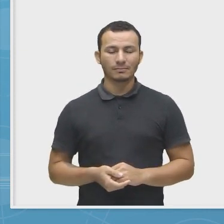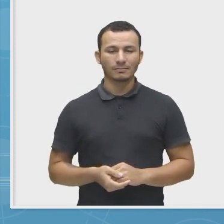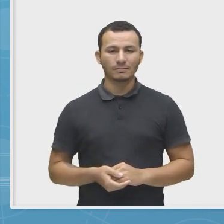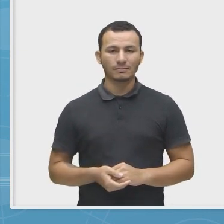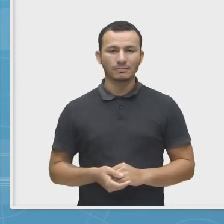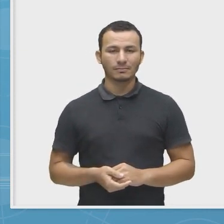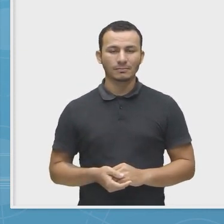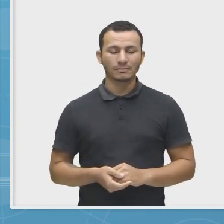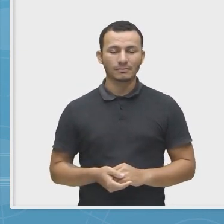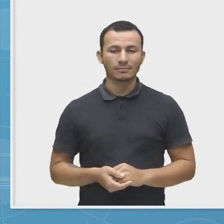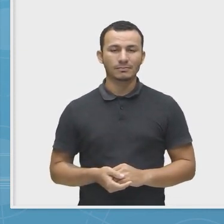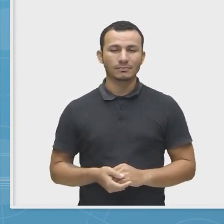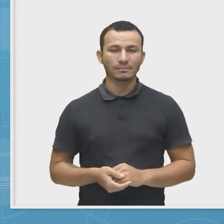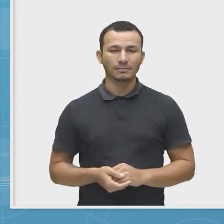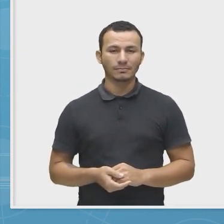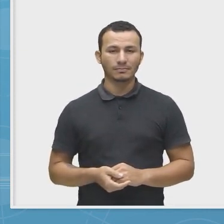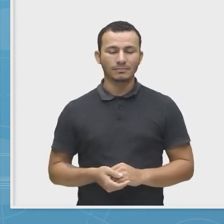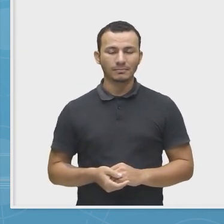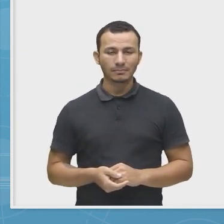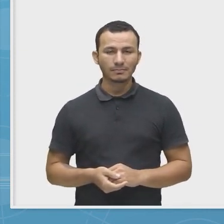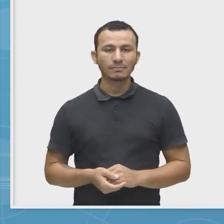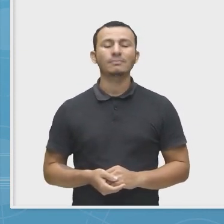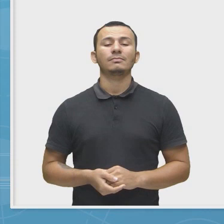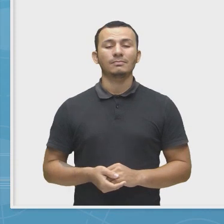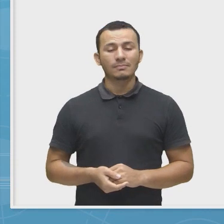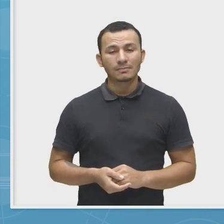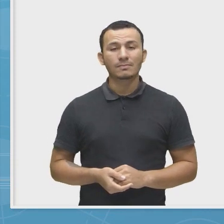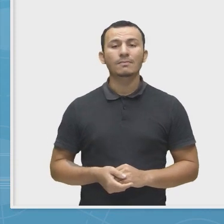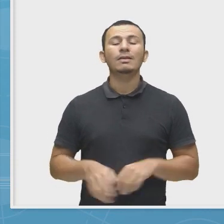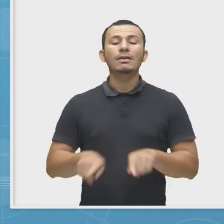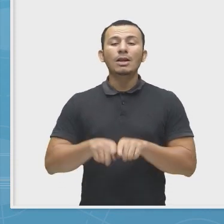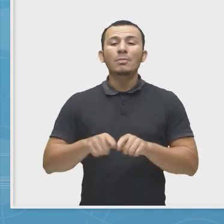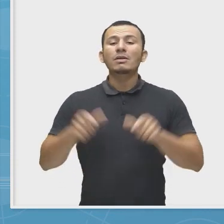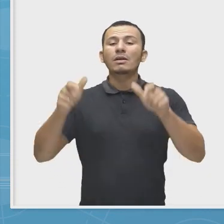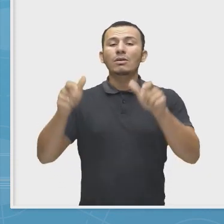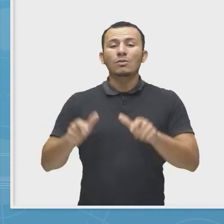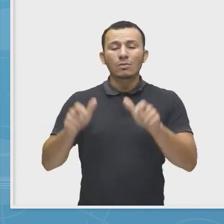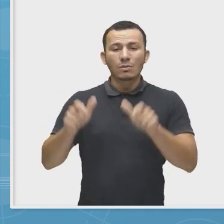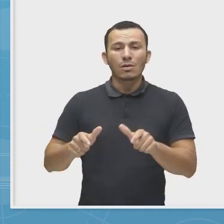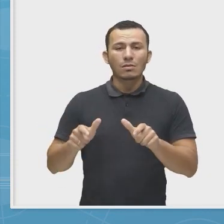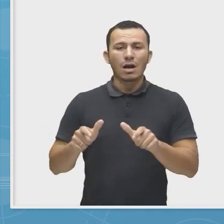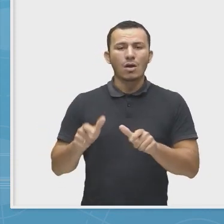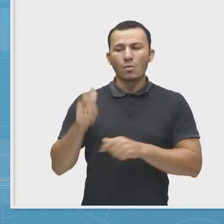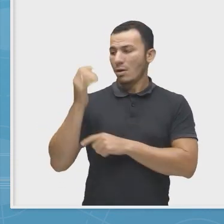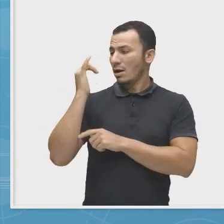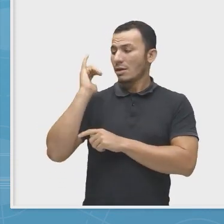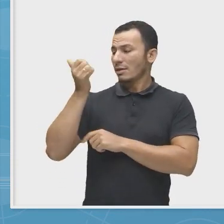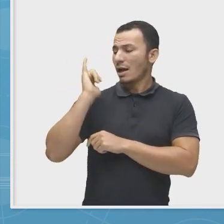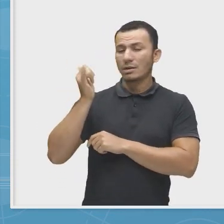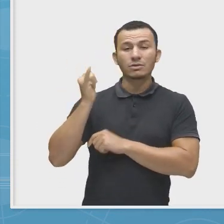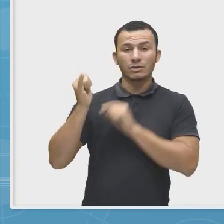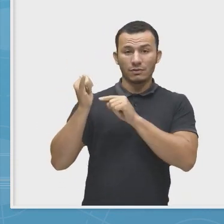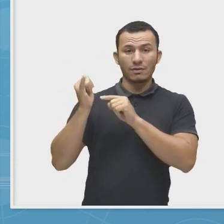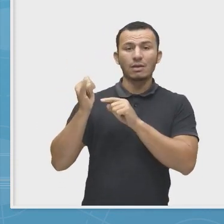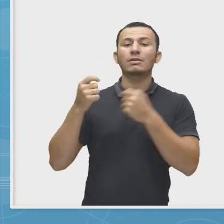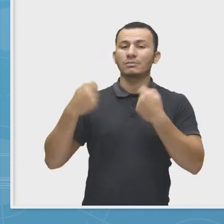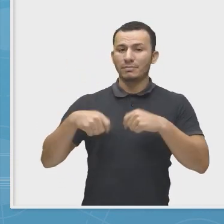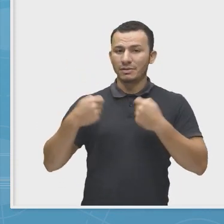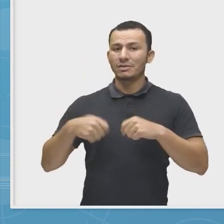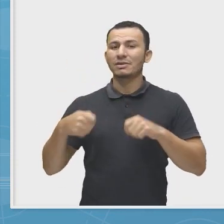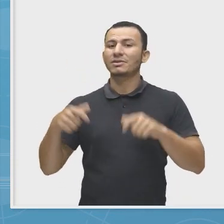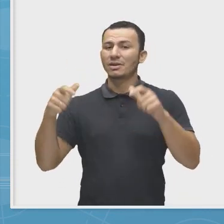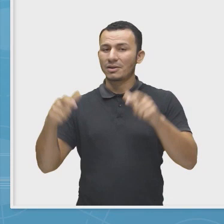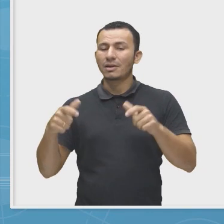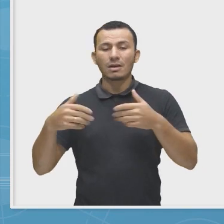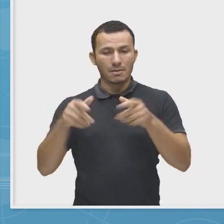E aí nós temos como o local, né? Já que ela é uma narrativa, ela precisa ter